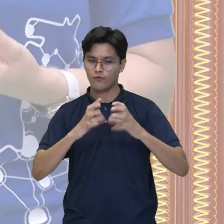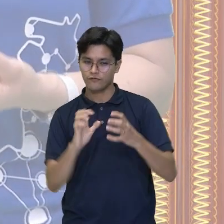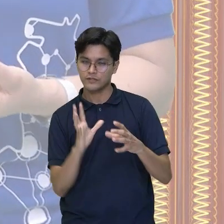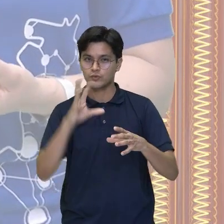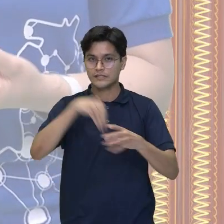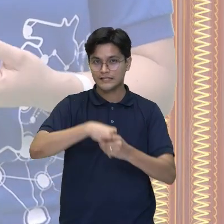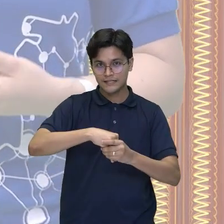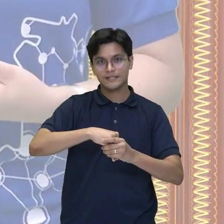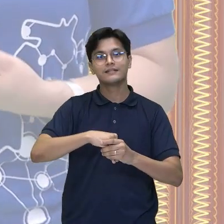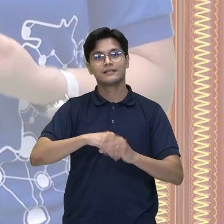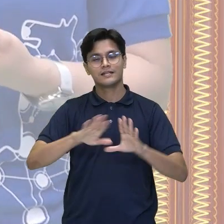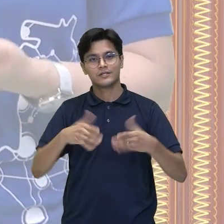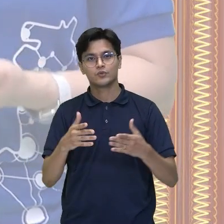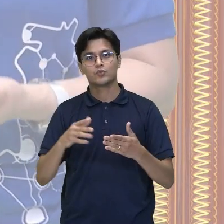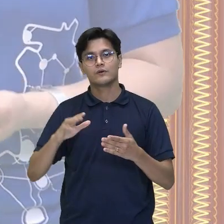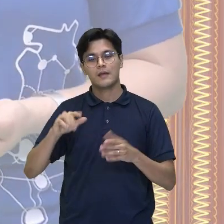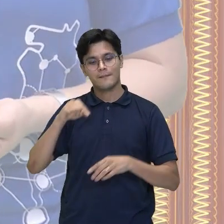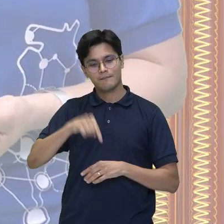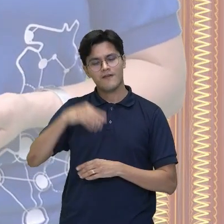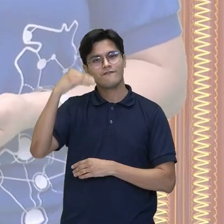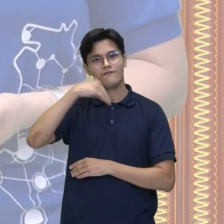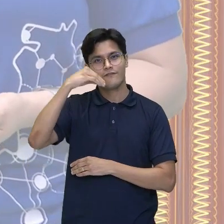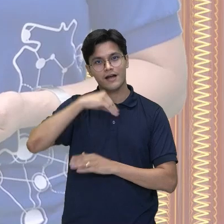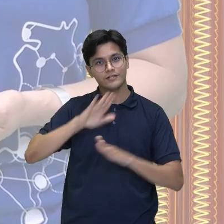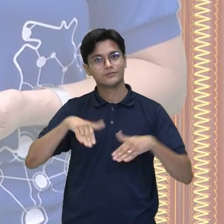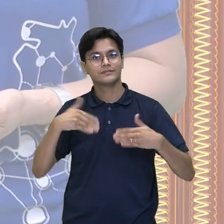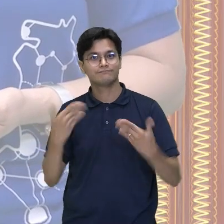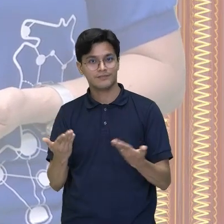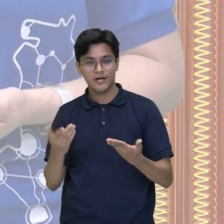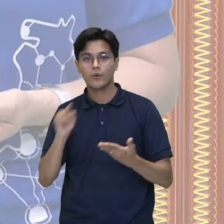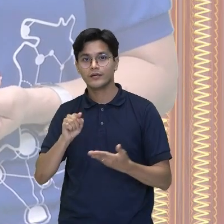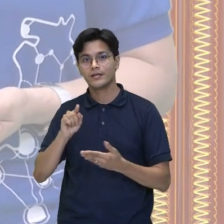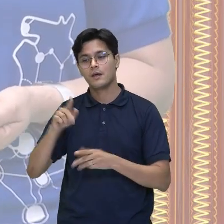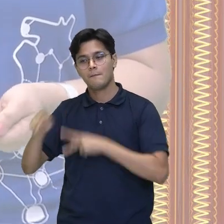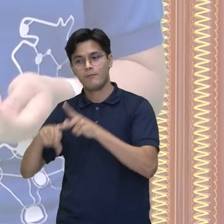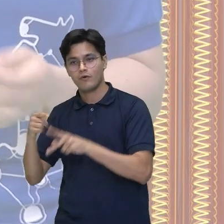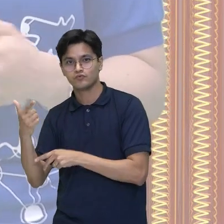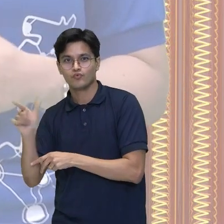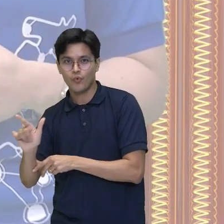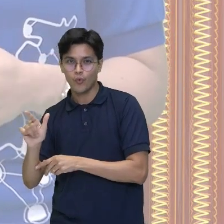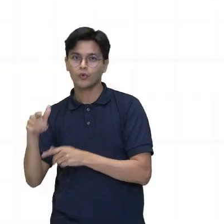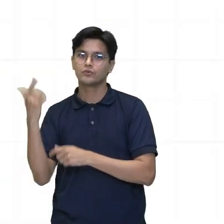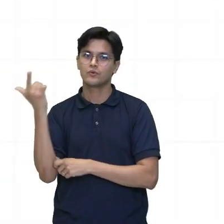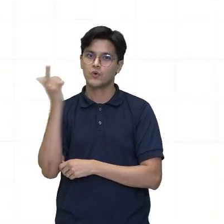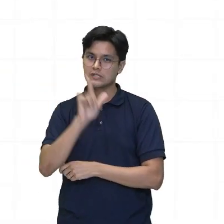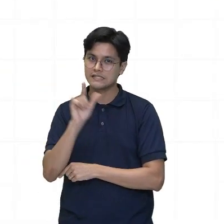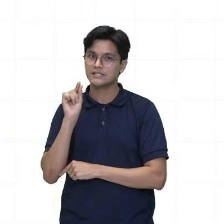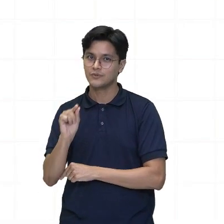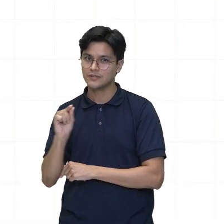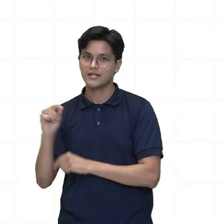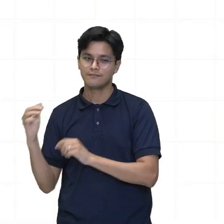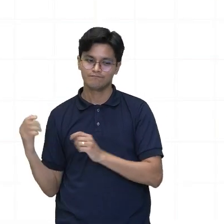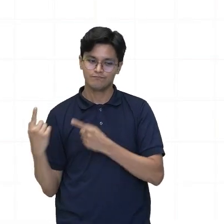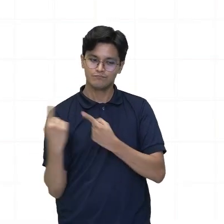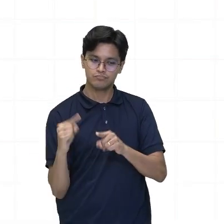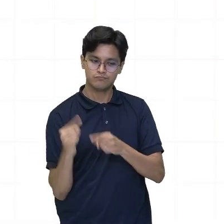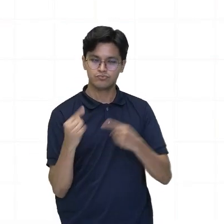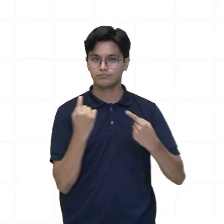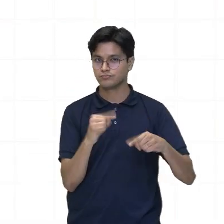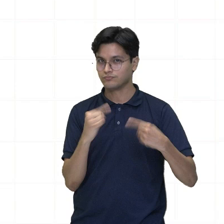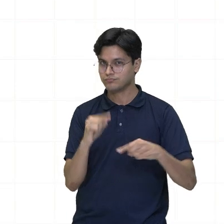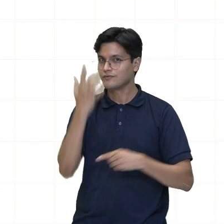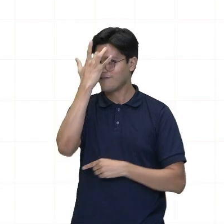vai utilizar e vai conseguir adentrar dentro deste império. Acompanhem comigo. Incas e